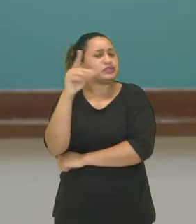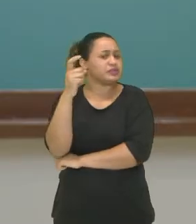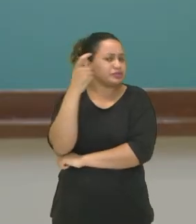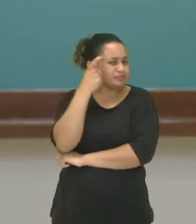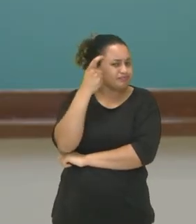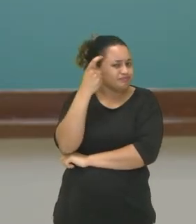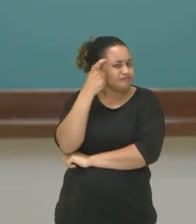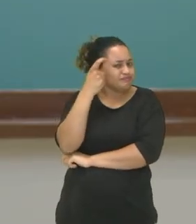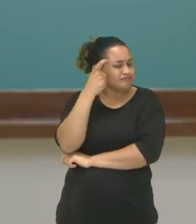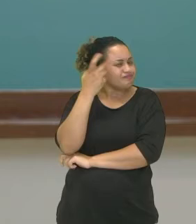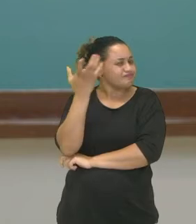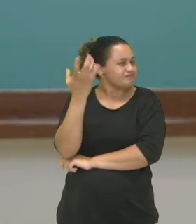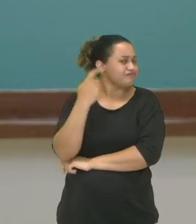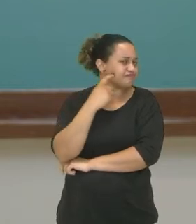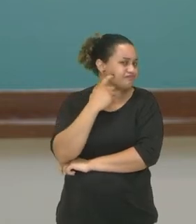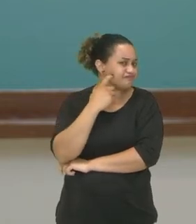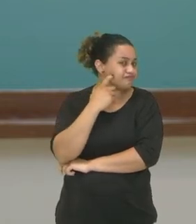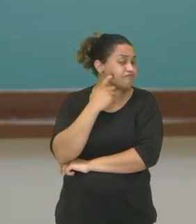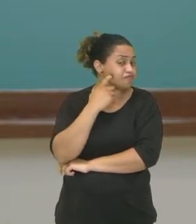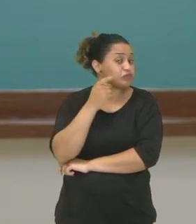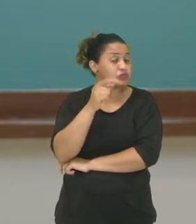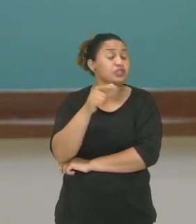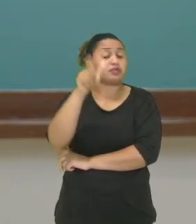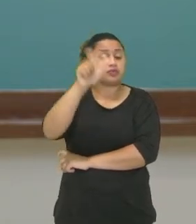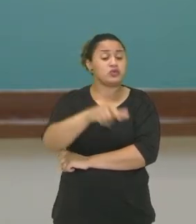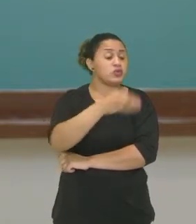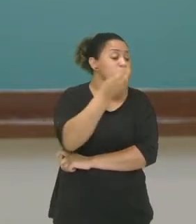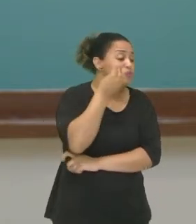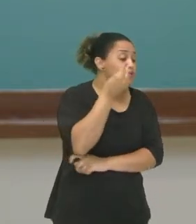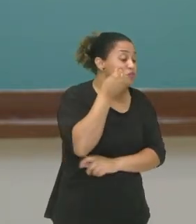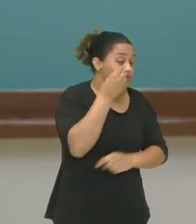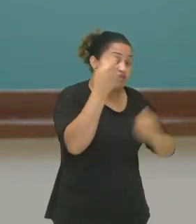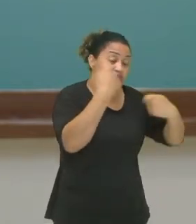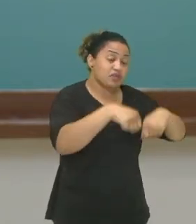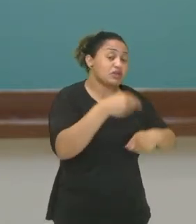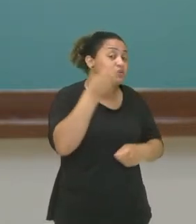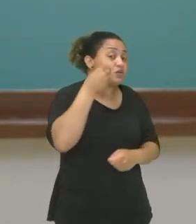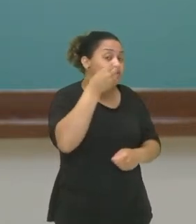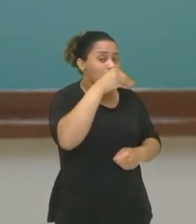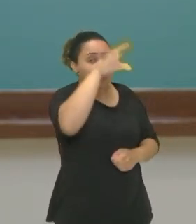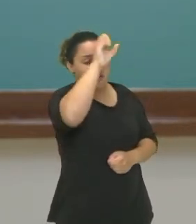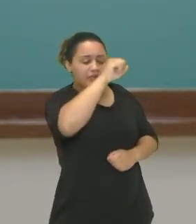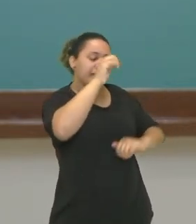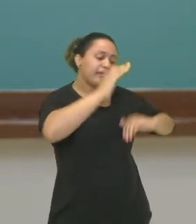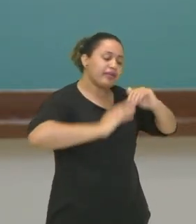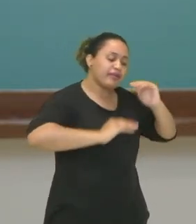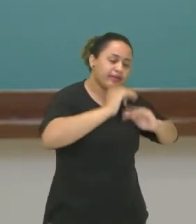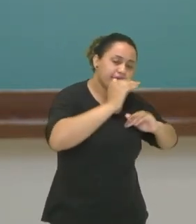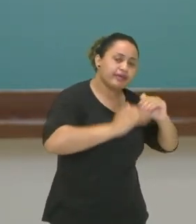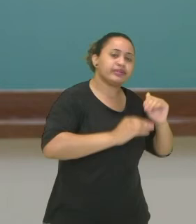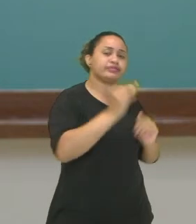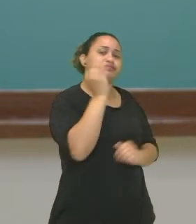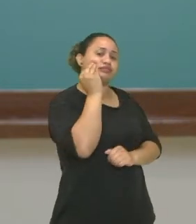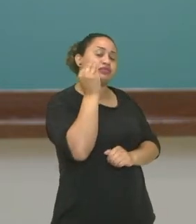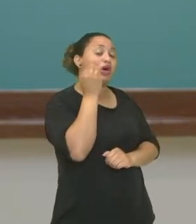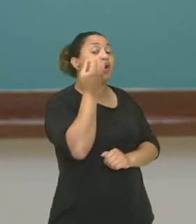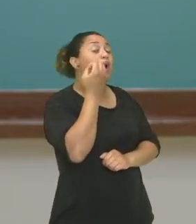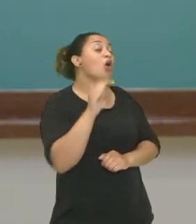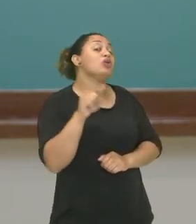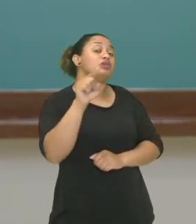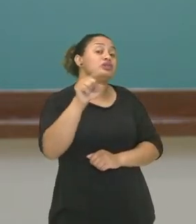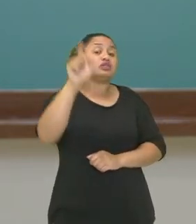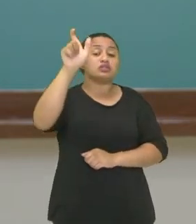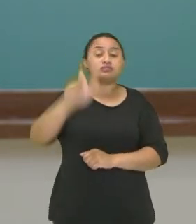pensar? Você é uma pessoa mais experimental? Apreende exercitando, praticando? Ou você é uma